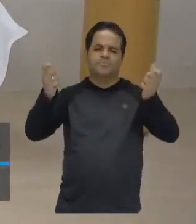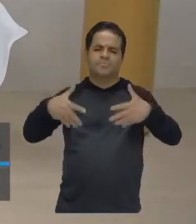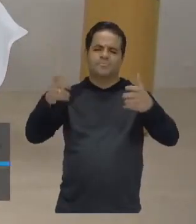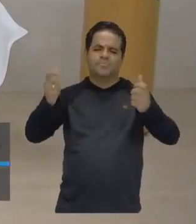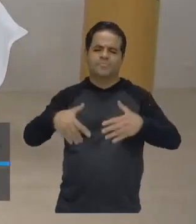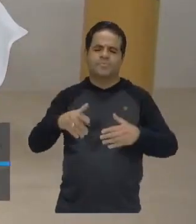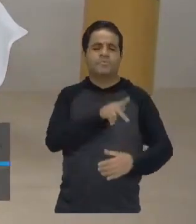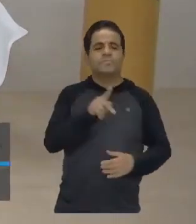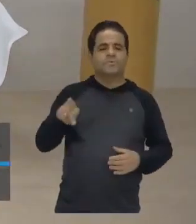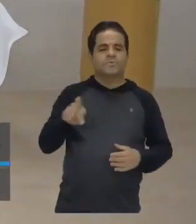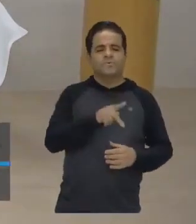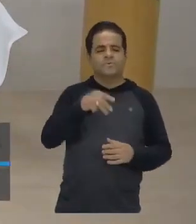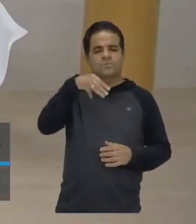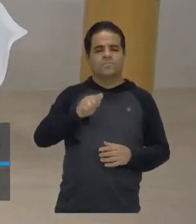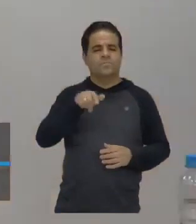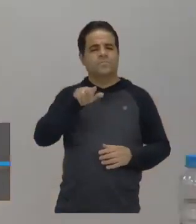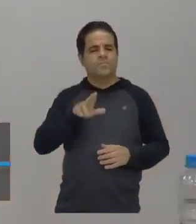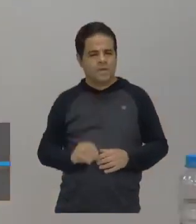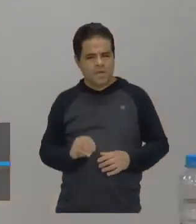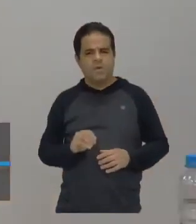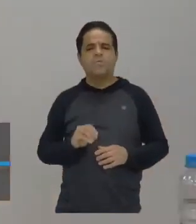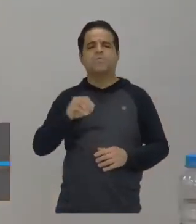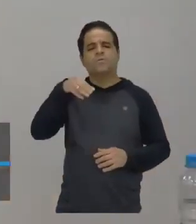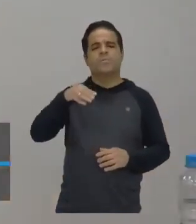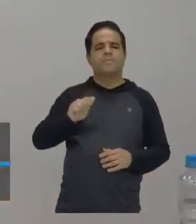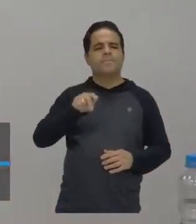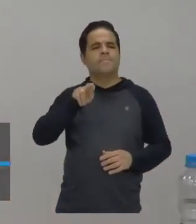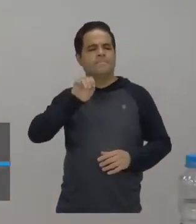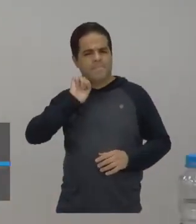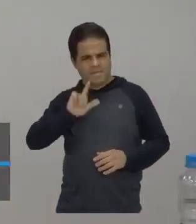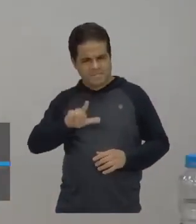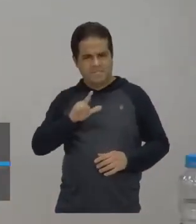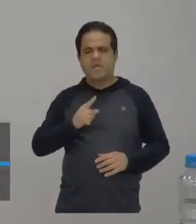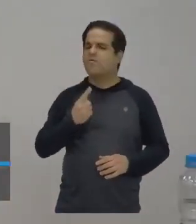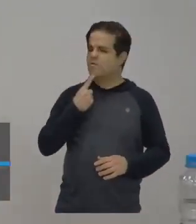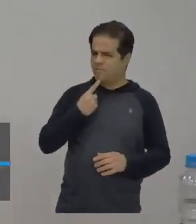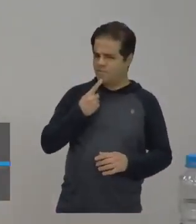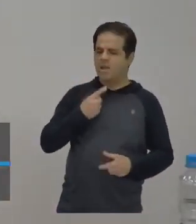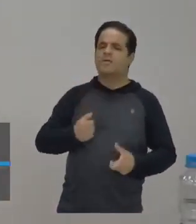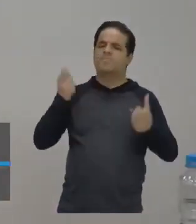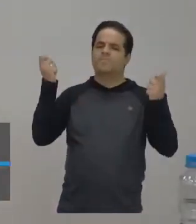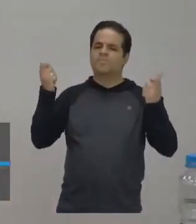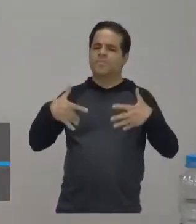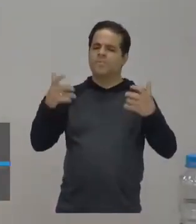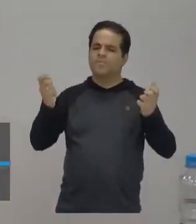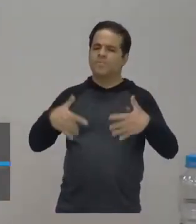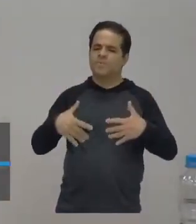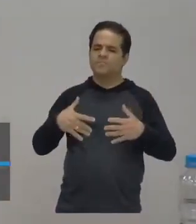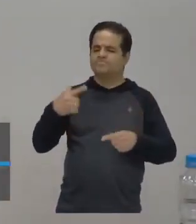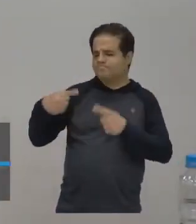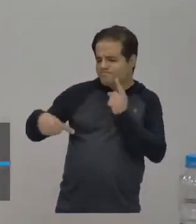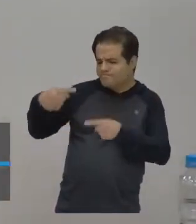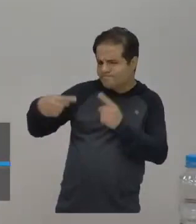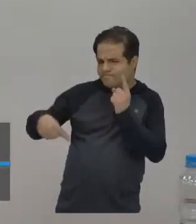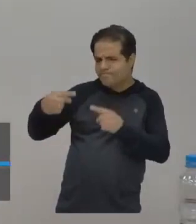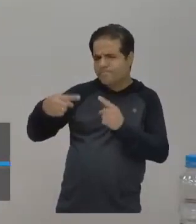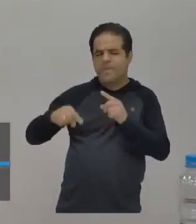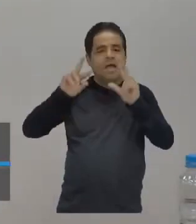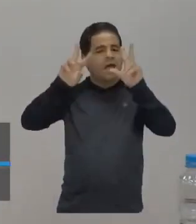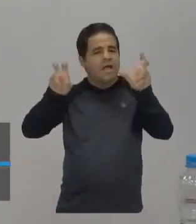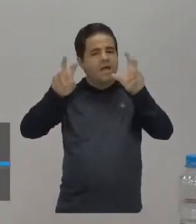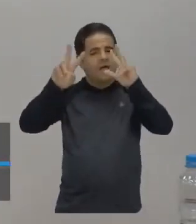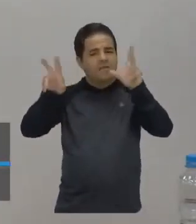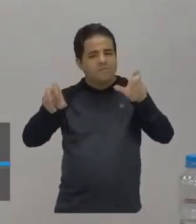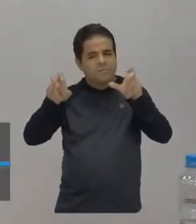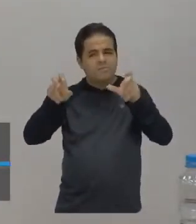que é o professor Mauro Marcel. De polêmica eu entendo bastante, adoro, gosto mais de entender sobre o assunto de hoje, sobre falar